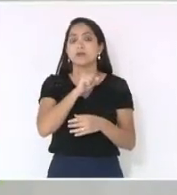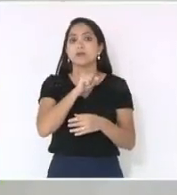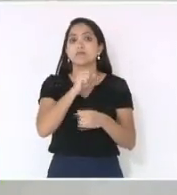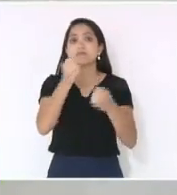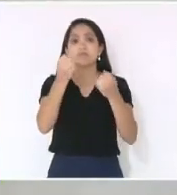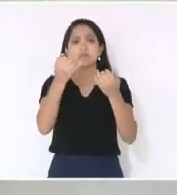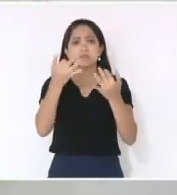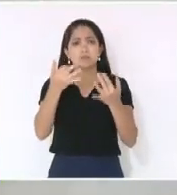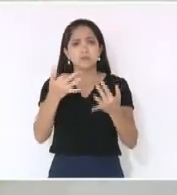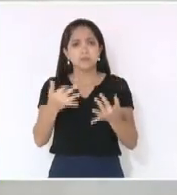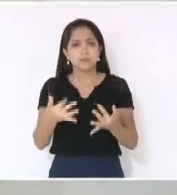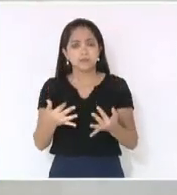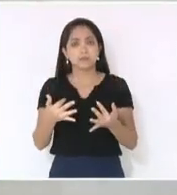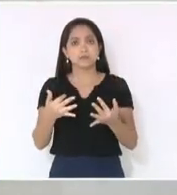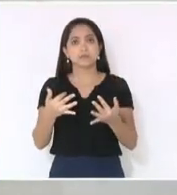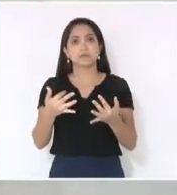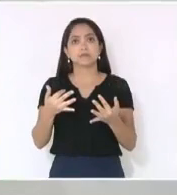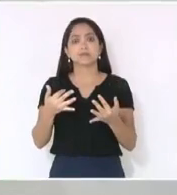falar aqui